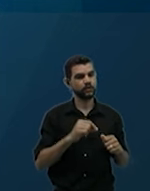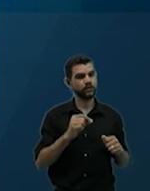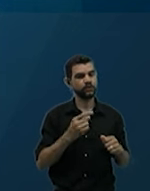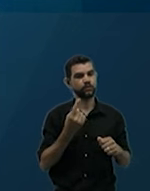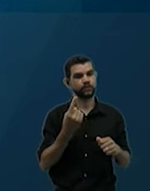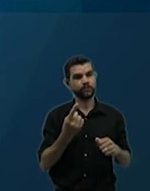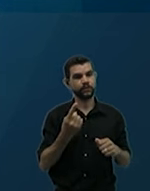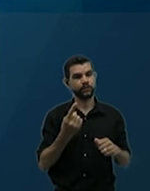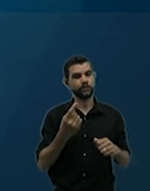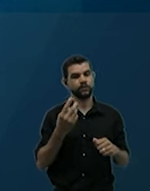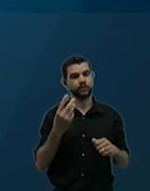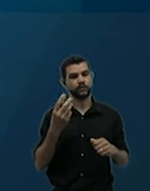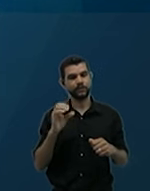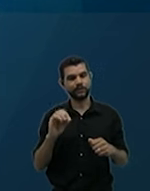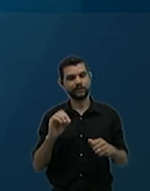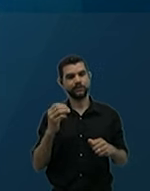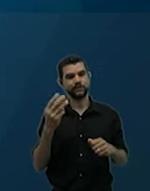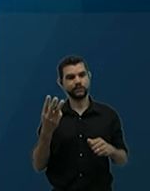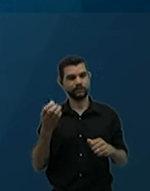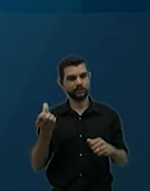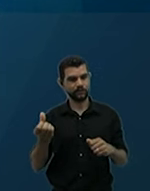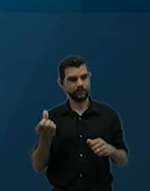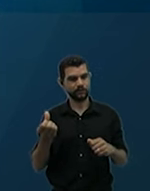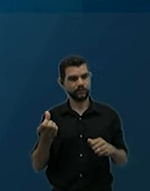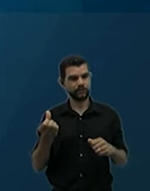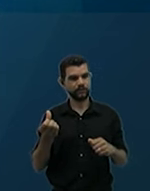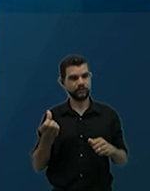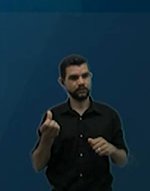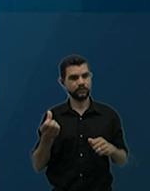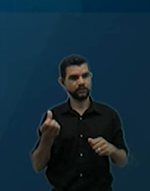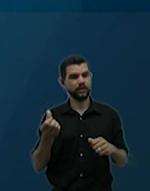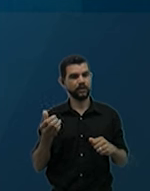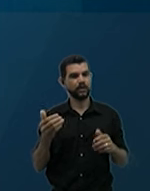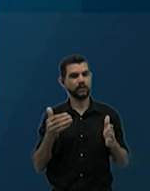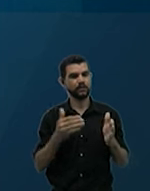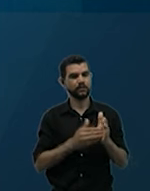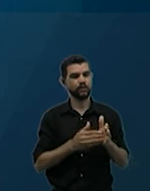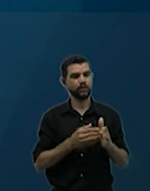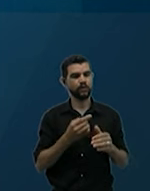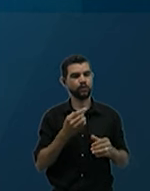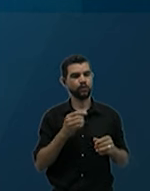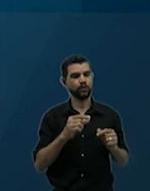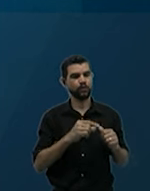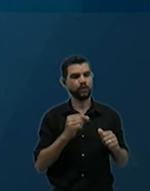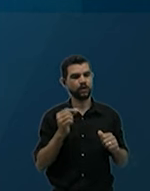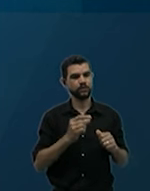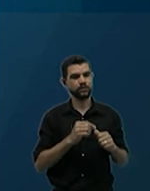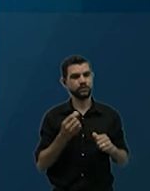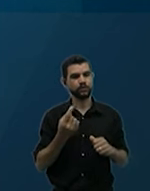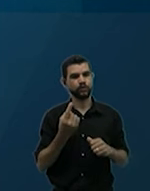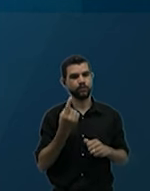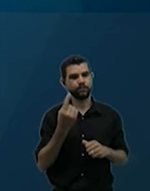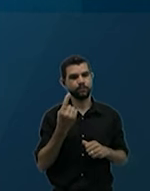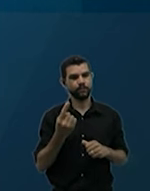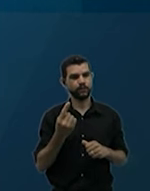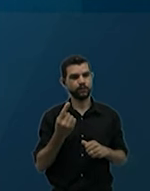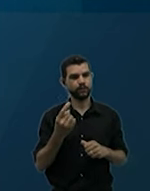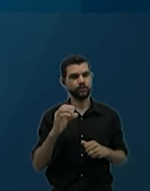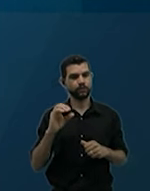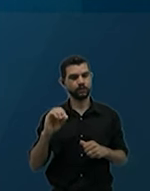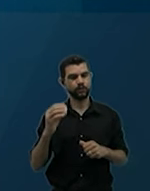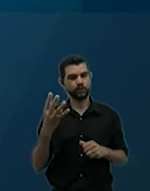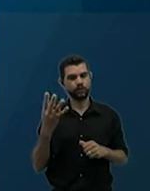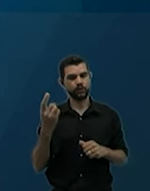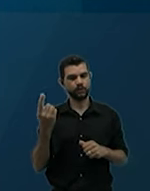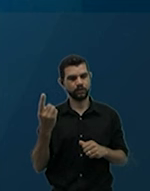do CPC de 2015. E assim delimitado, abro aspas,